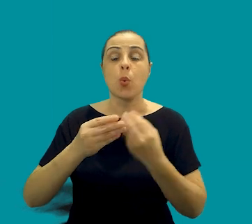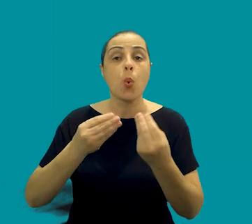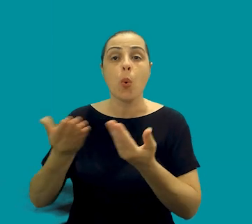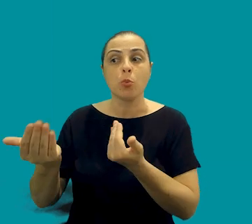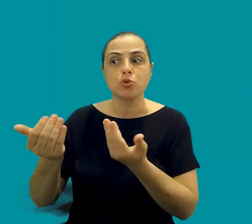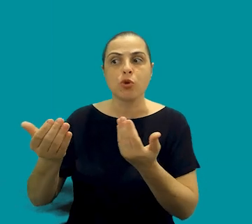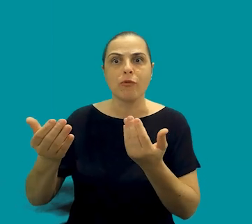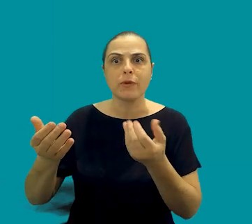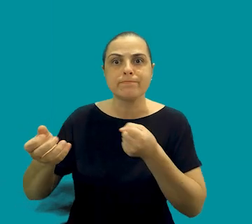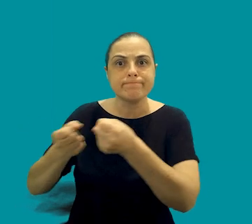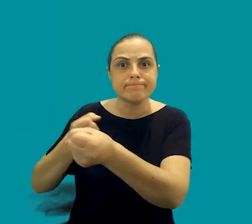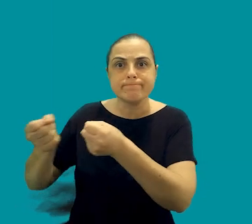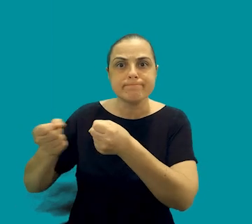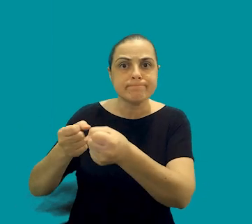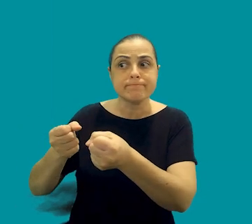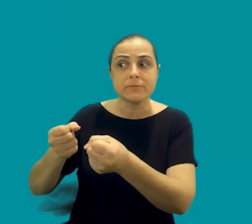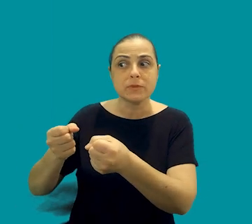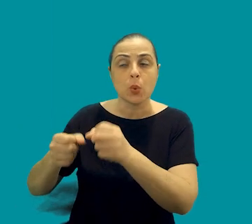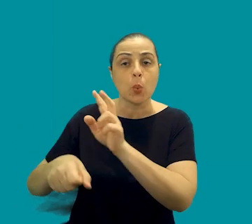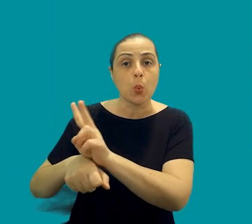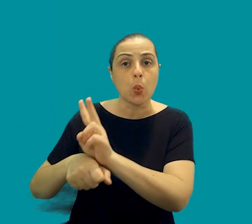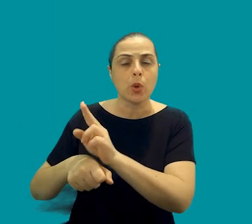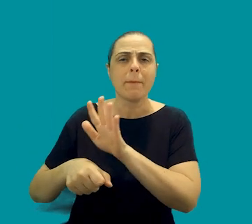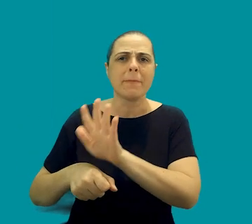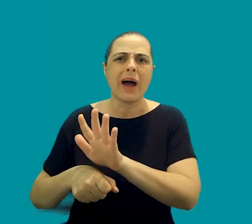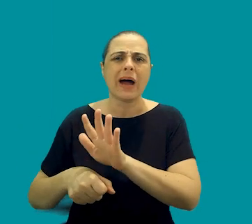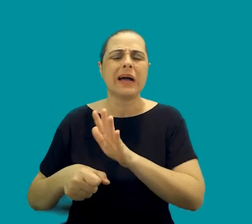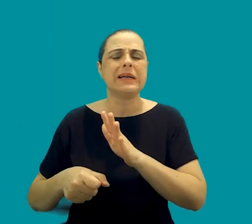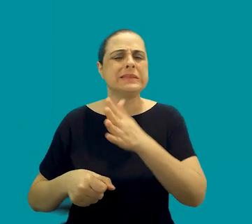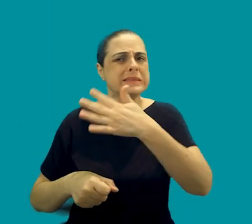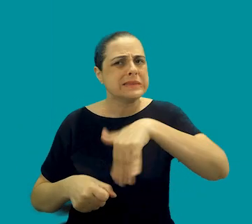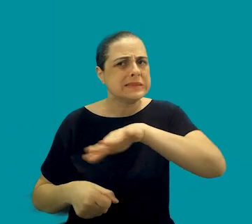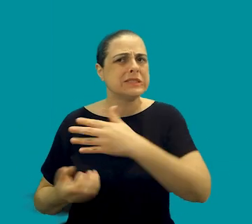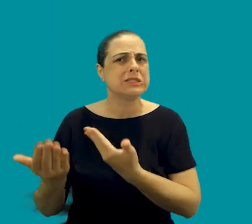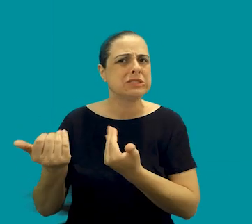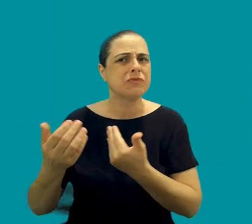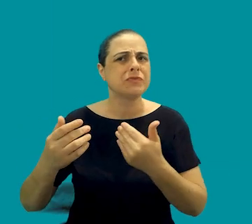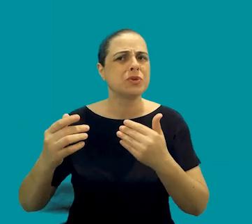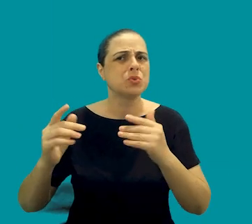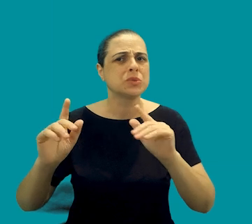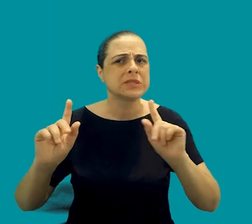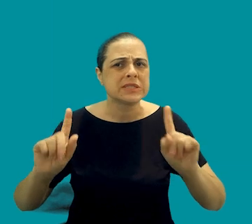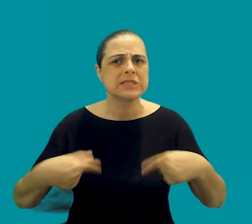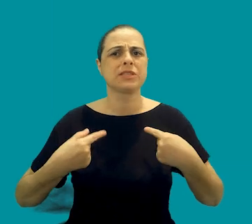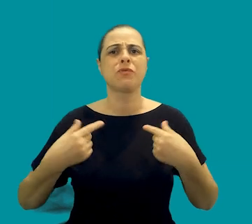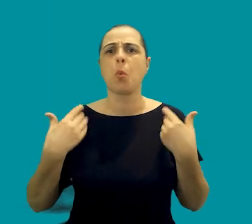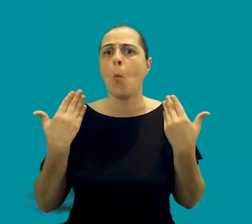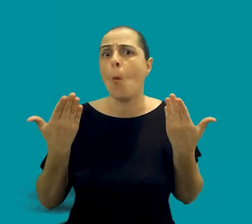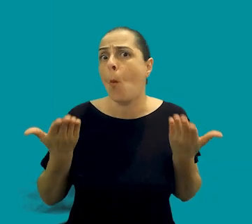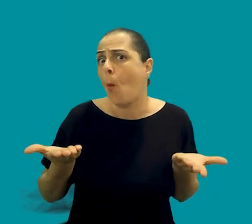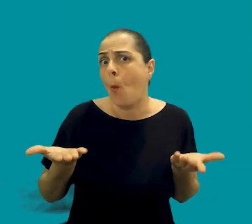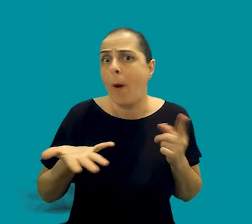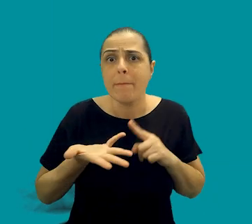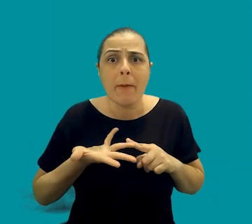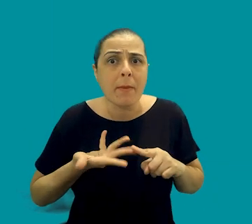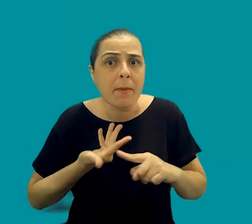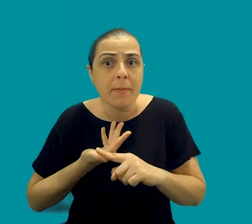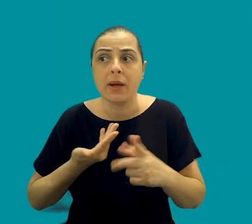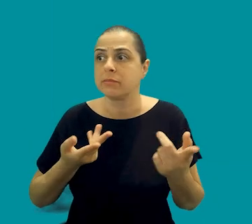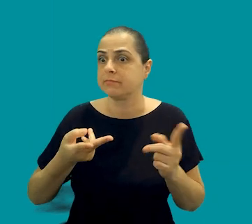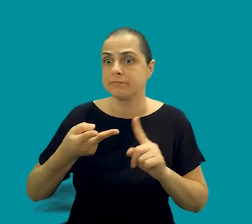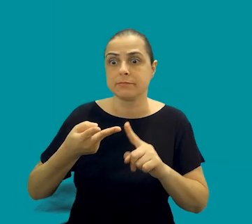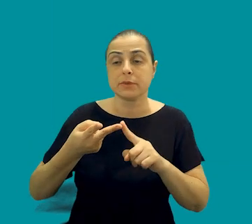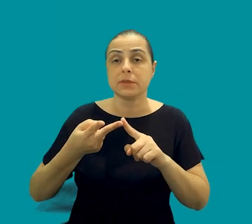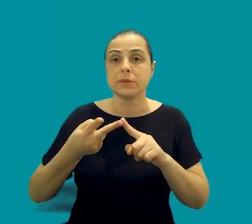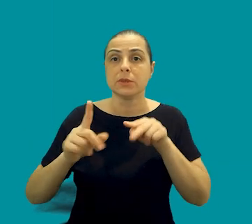na mesa para entender que jornada formativa é essa, ou seja, que desafios que esses jovens teriam, quais são as perspectivas, quais são